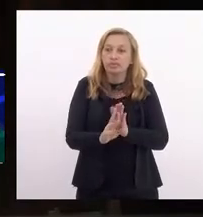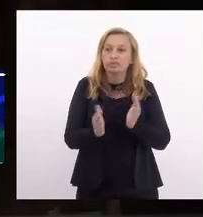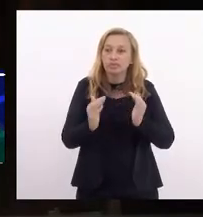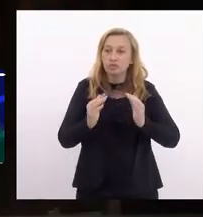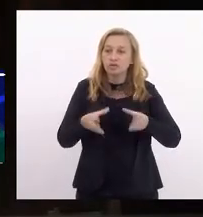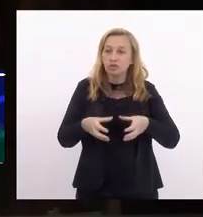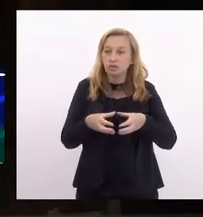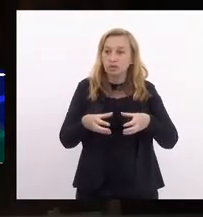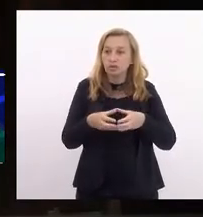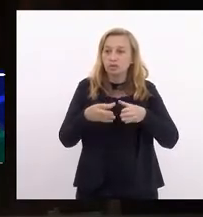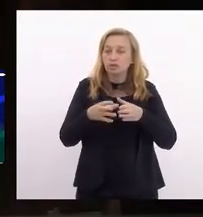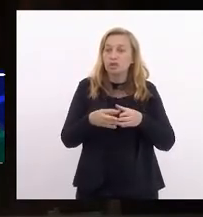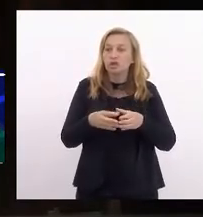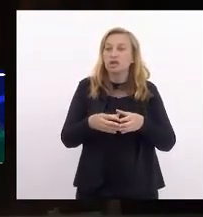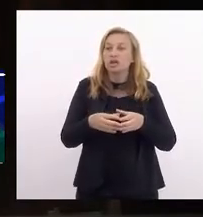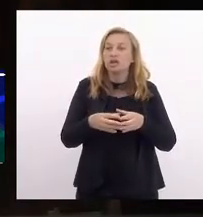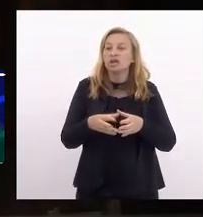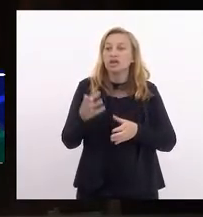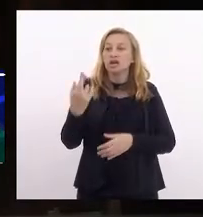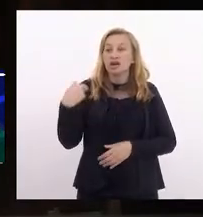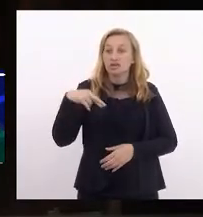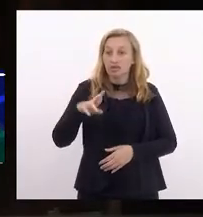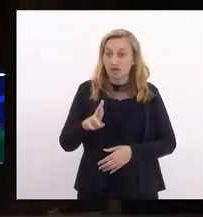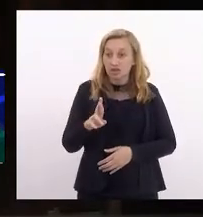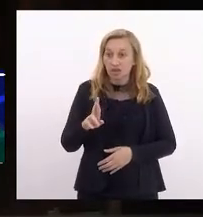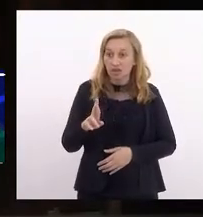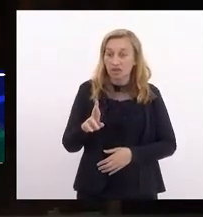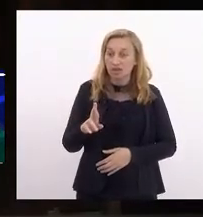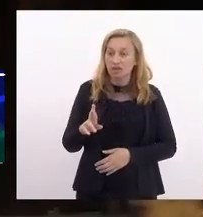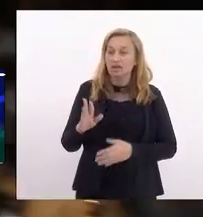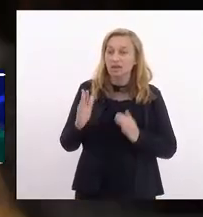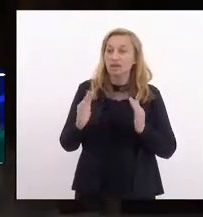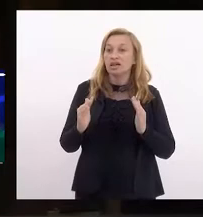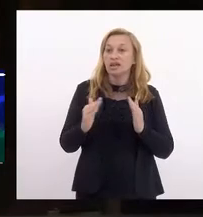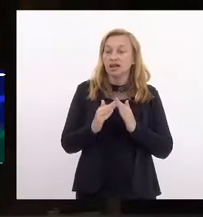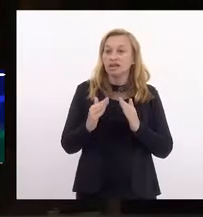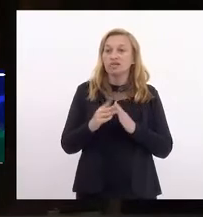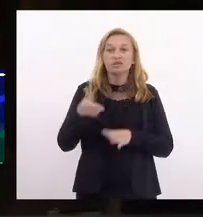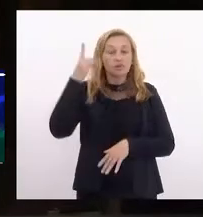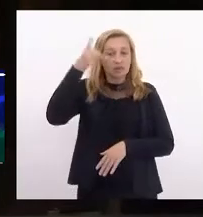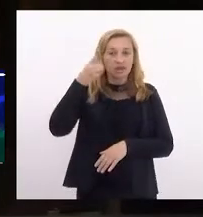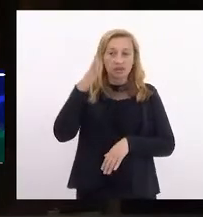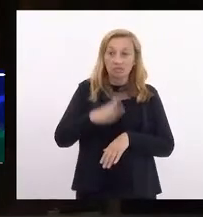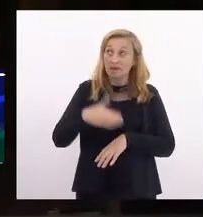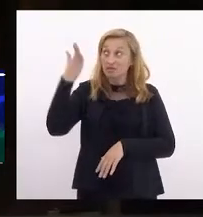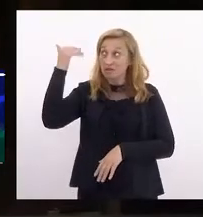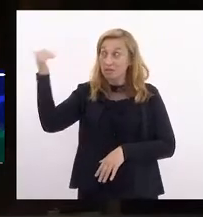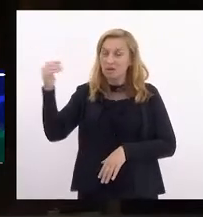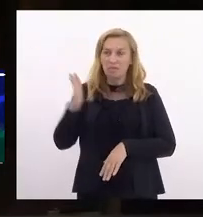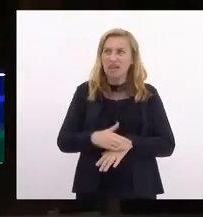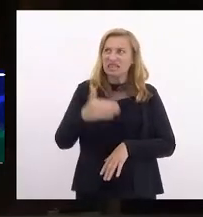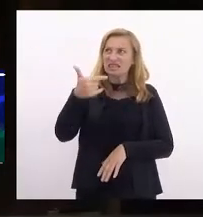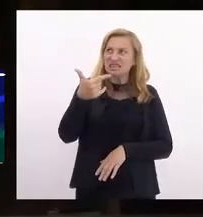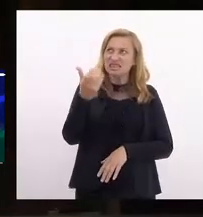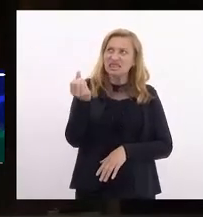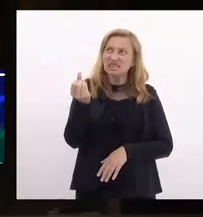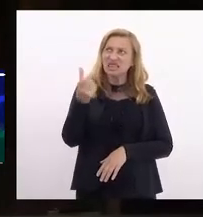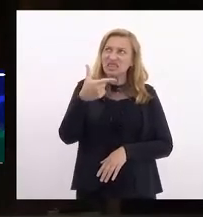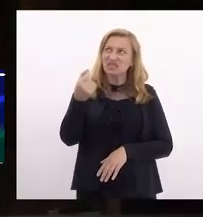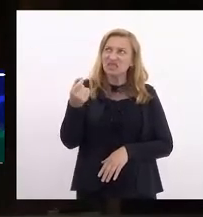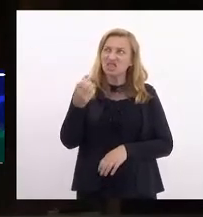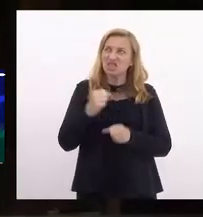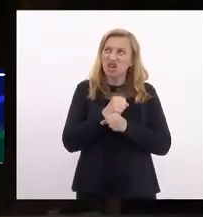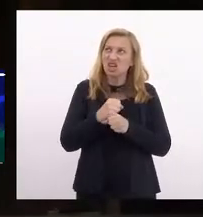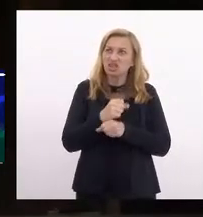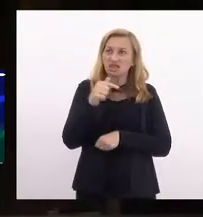nessa casa e o deputado mais elegante que eu conheço há mais de 16 se ela 20 anos aqui